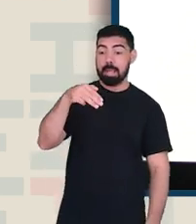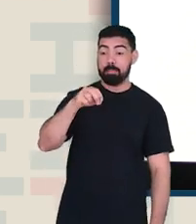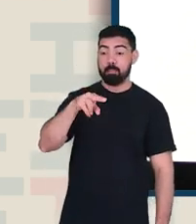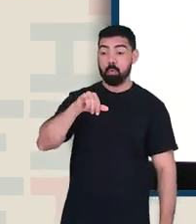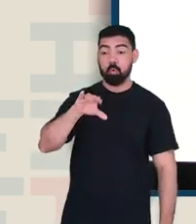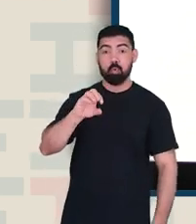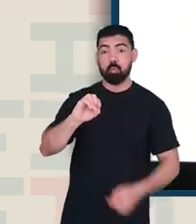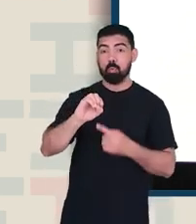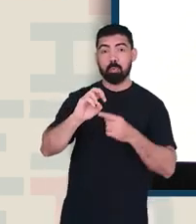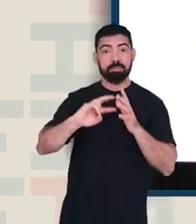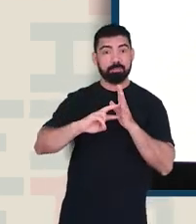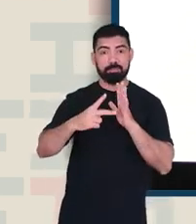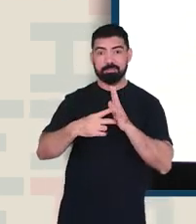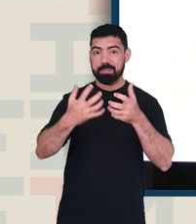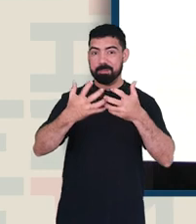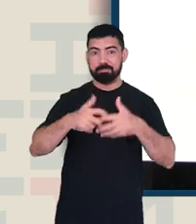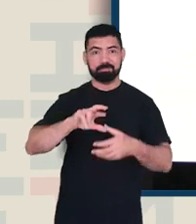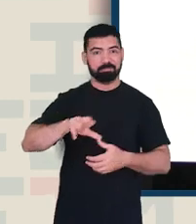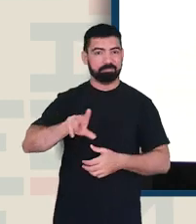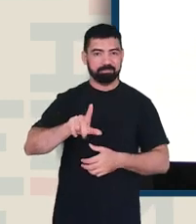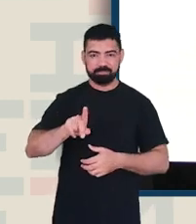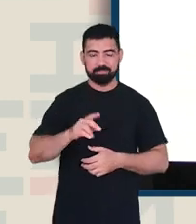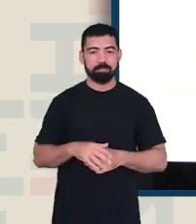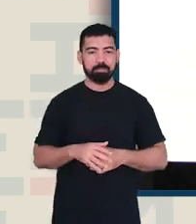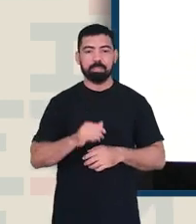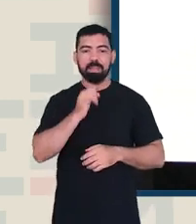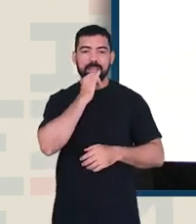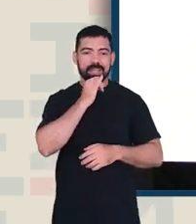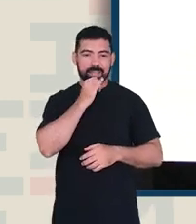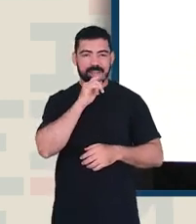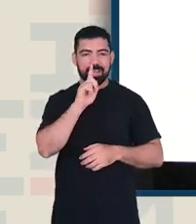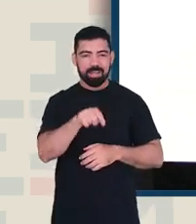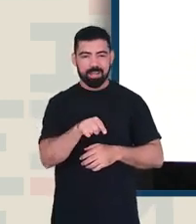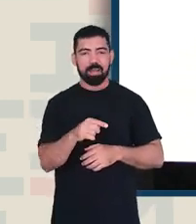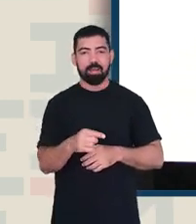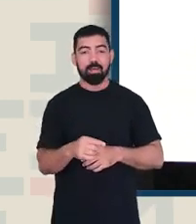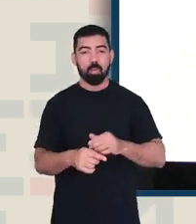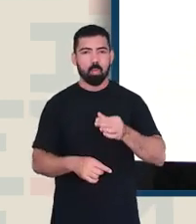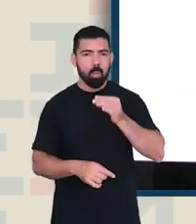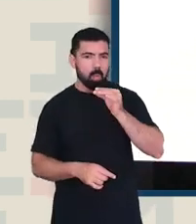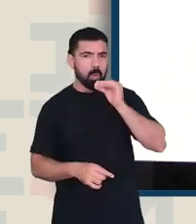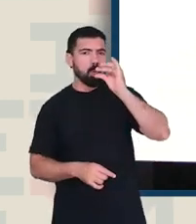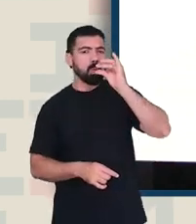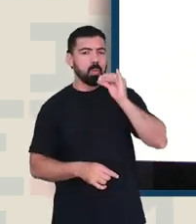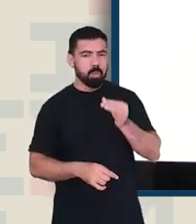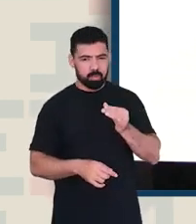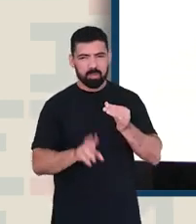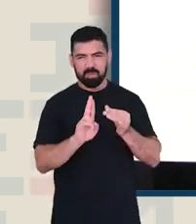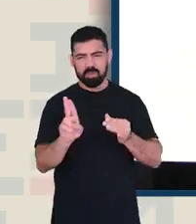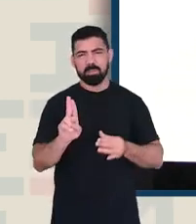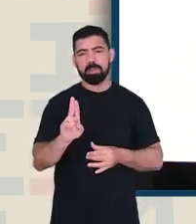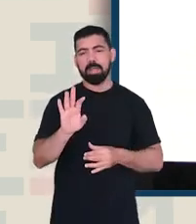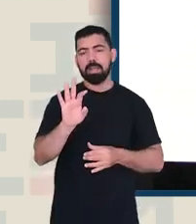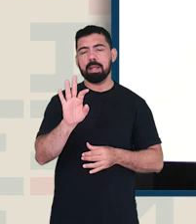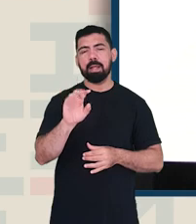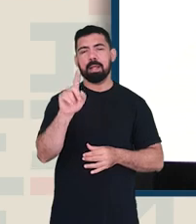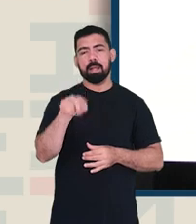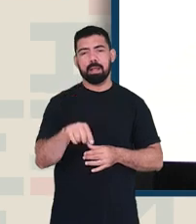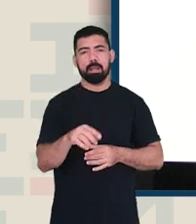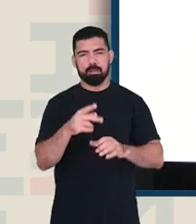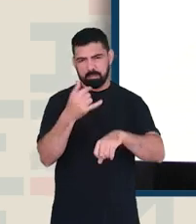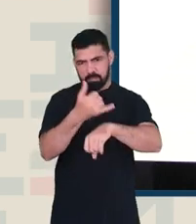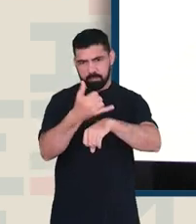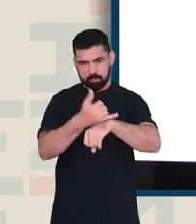No caso, são umas taças tibetanas, eu acho que estas eram de